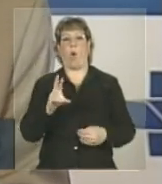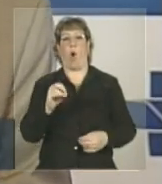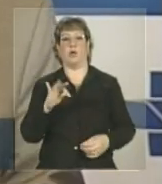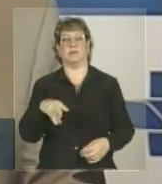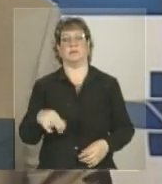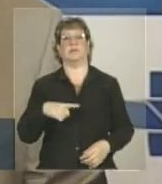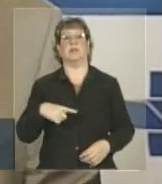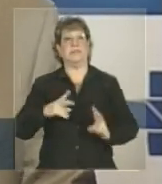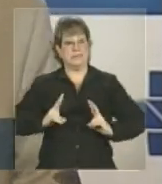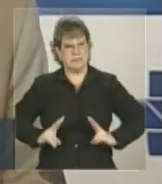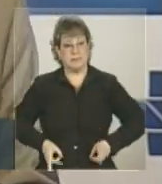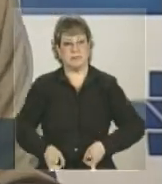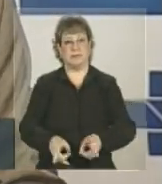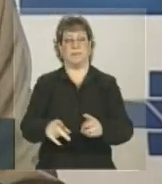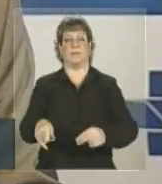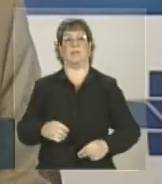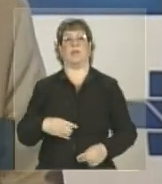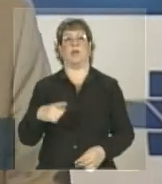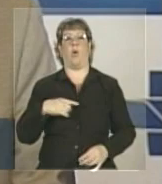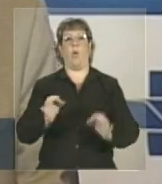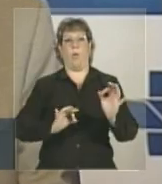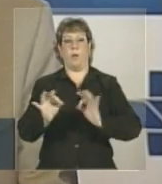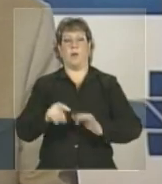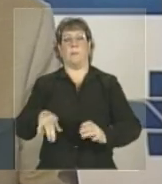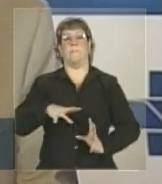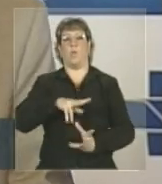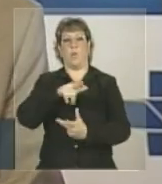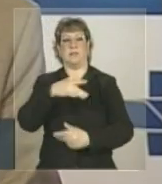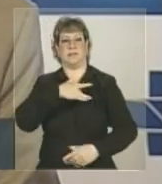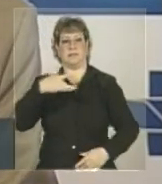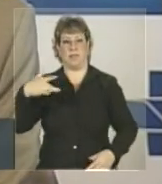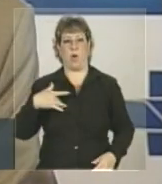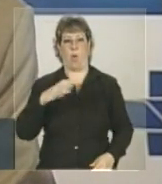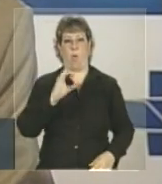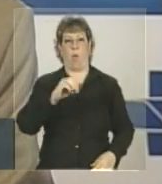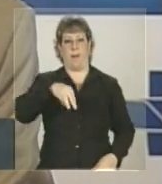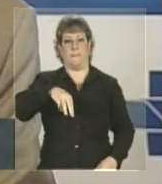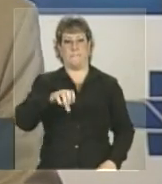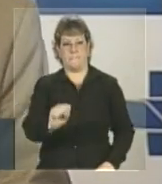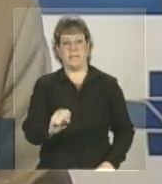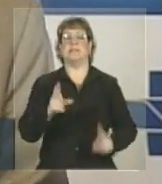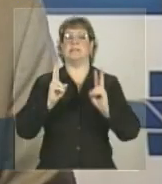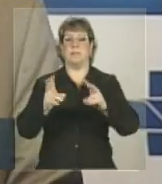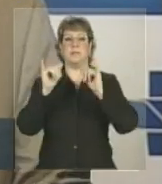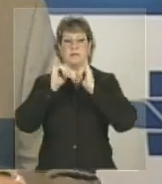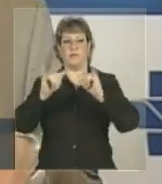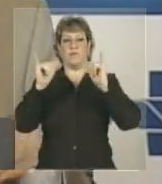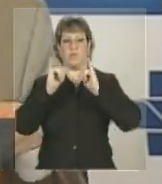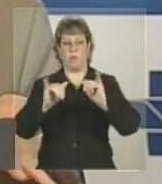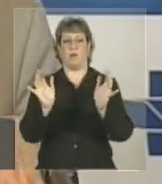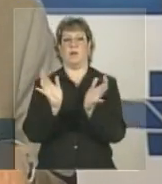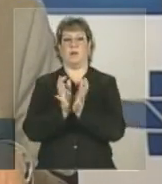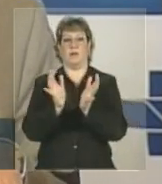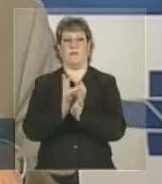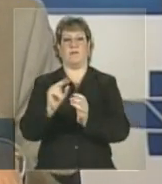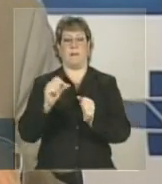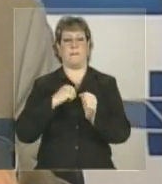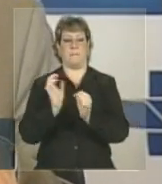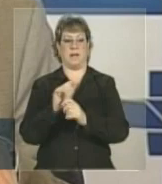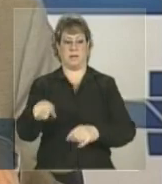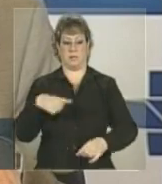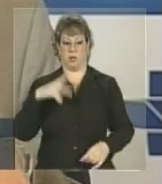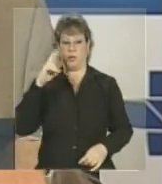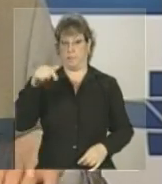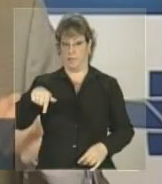os anos a Organização Mundial de Saúde divulga as três cepas que vão fazer parte da vacina. No nosso caso, que